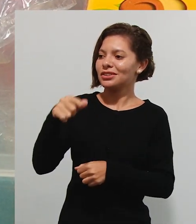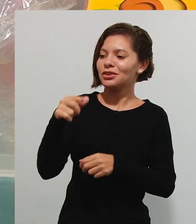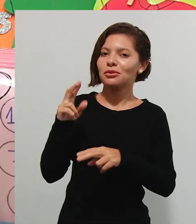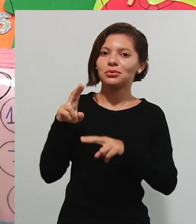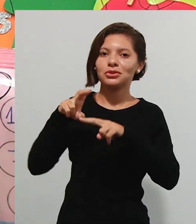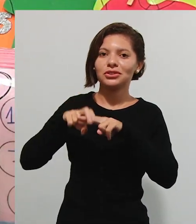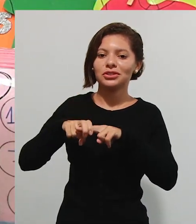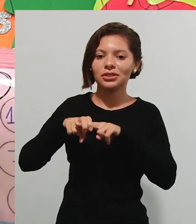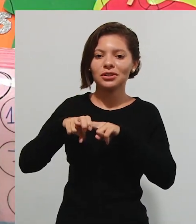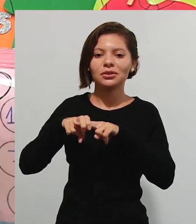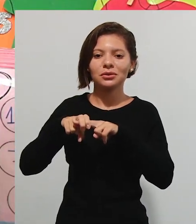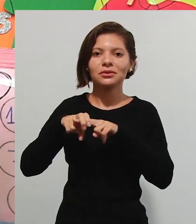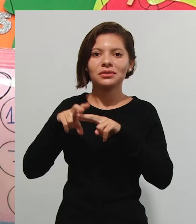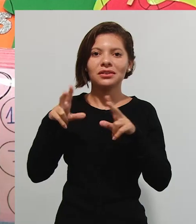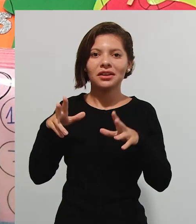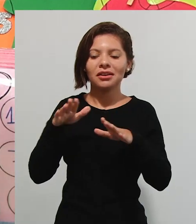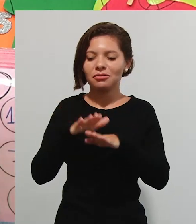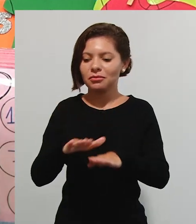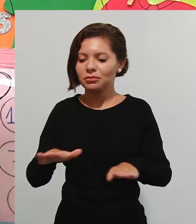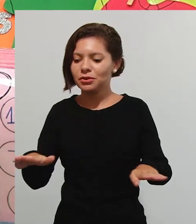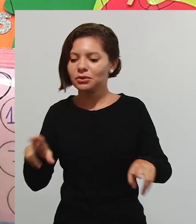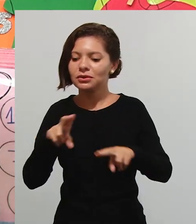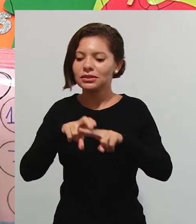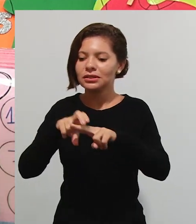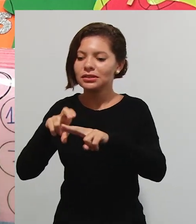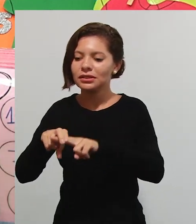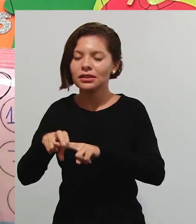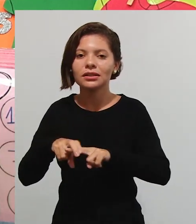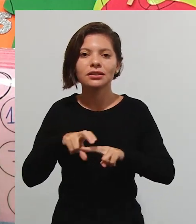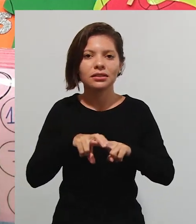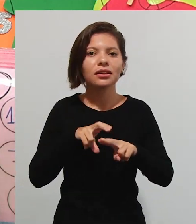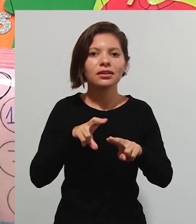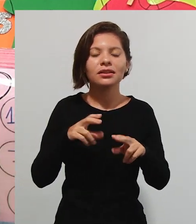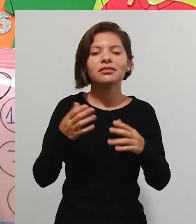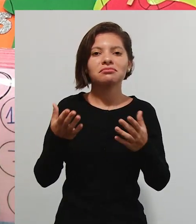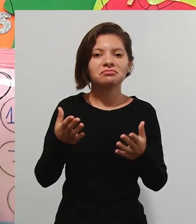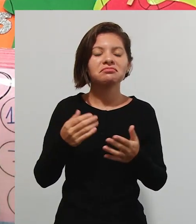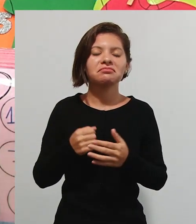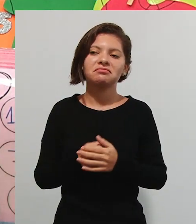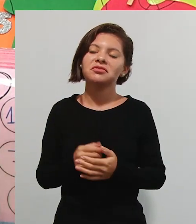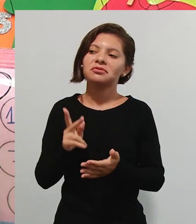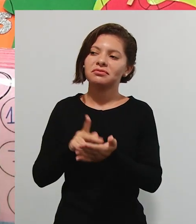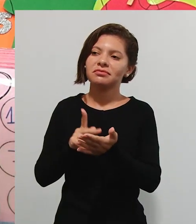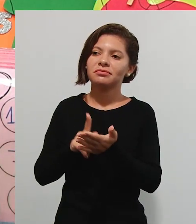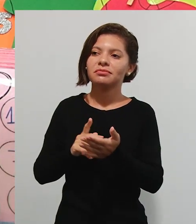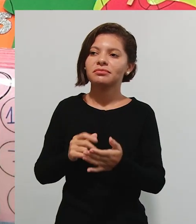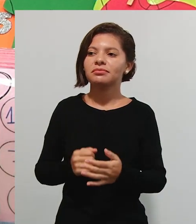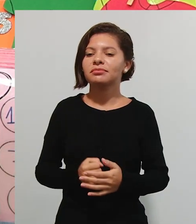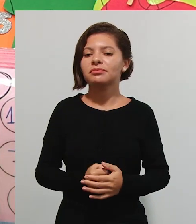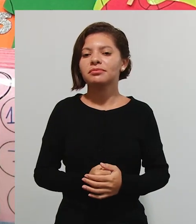senta no grupo de carteiras, senta ali e faz junto. Faz junto com a criança.